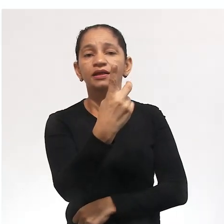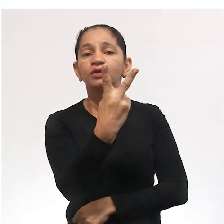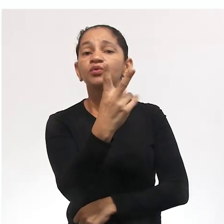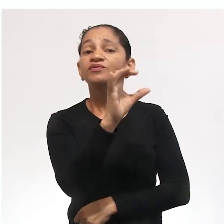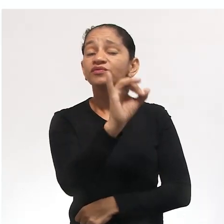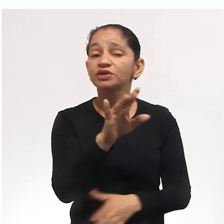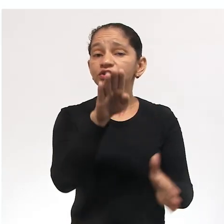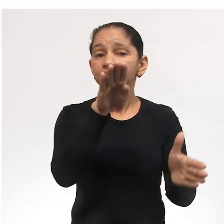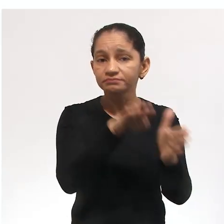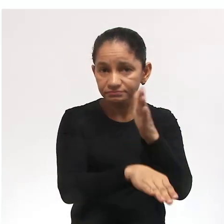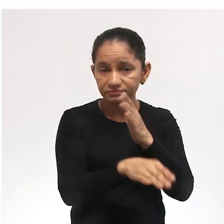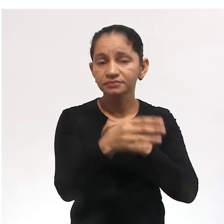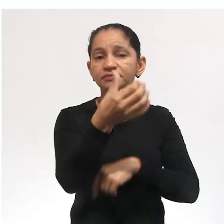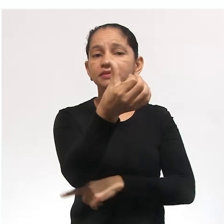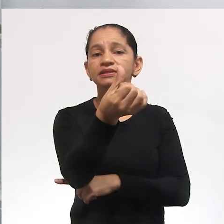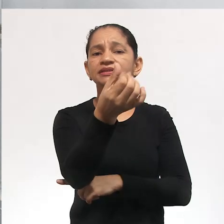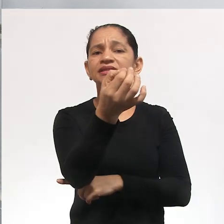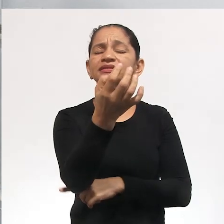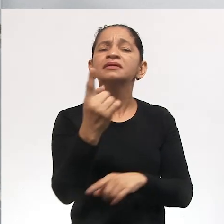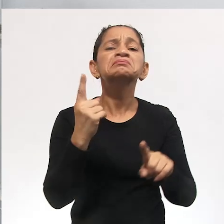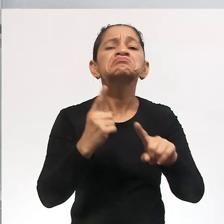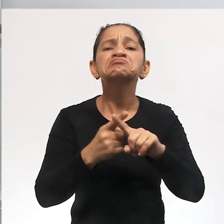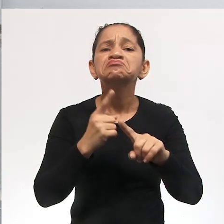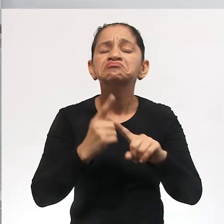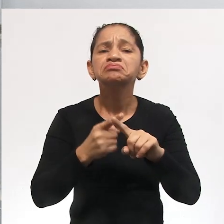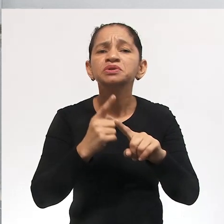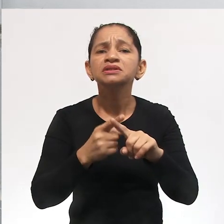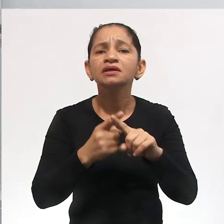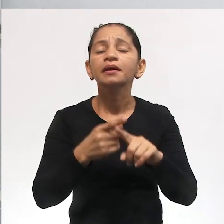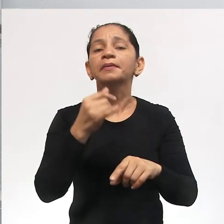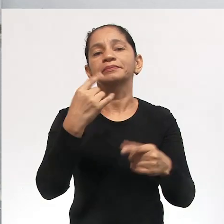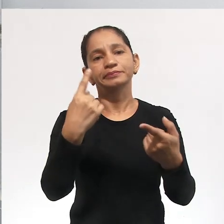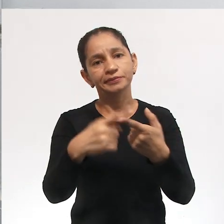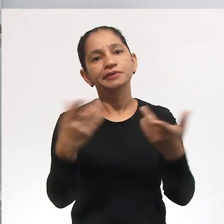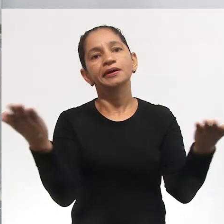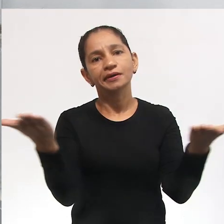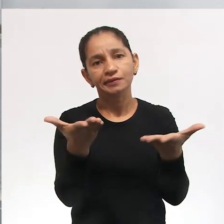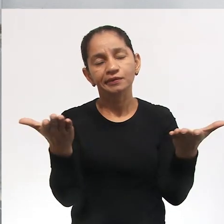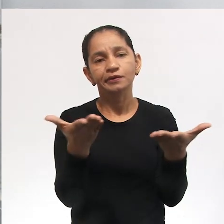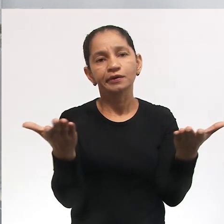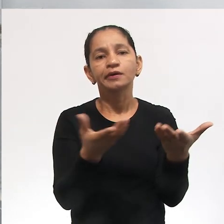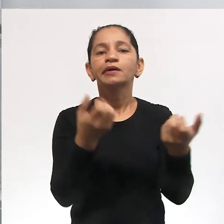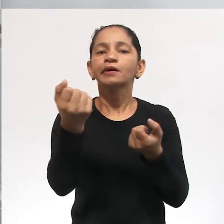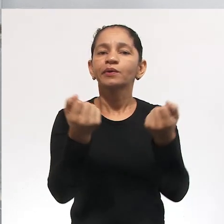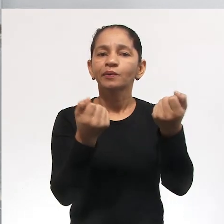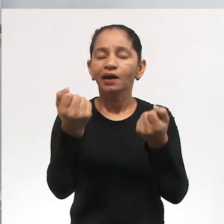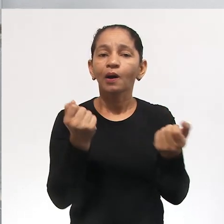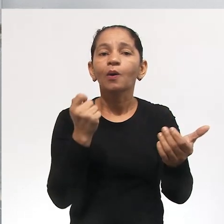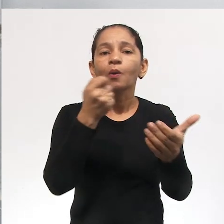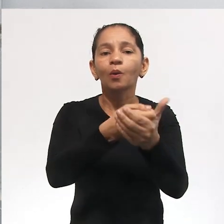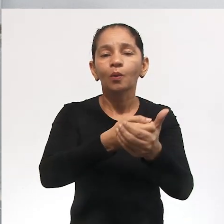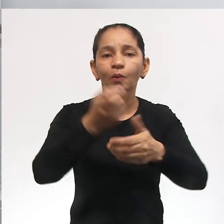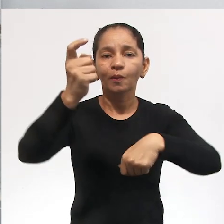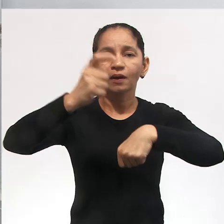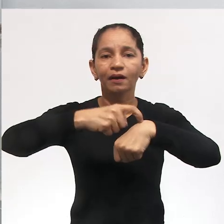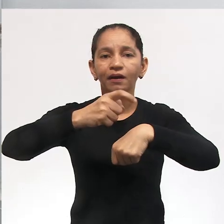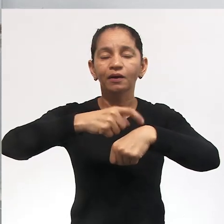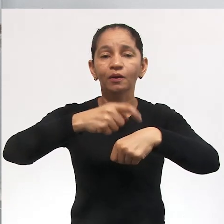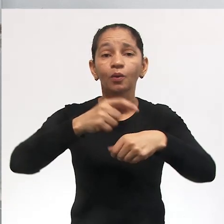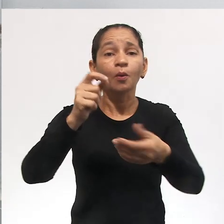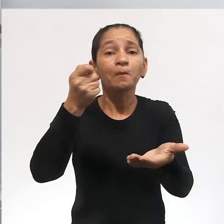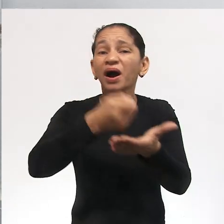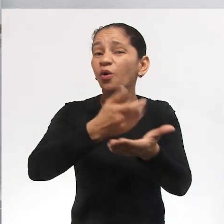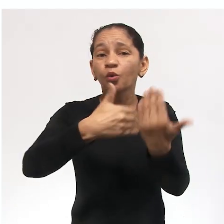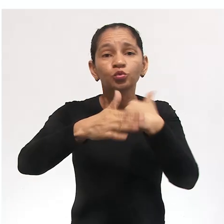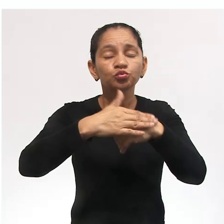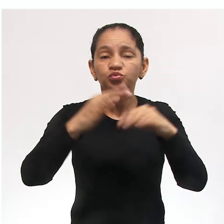60. Mas por que 60? Que ele acabou de adquirir o quê? De adquirir um veículo,